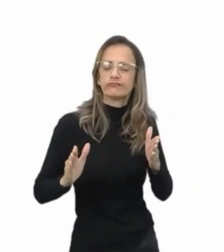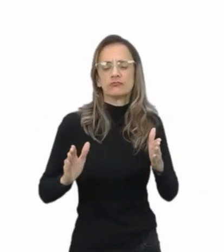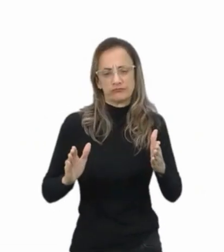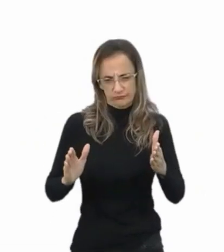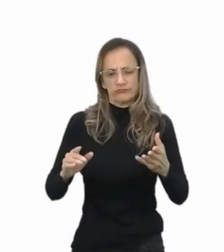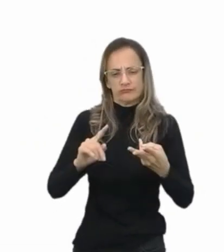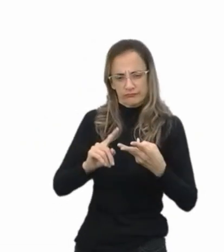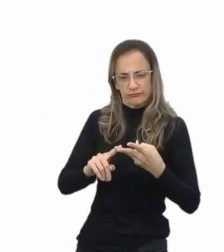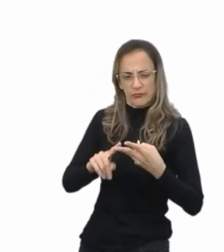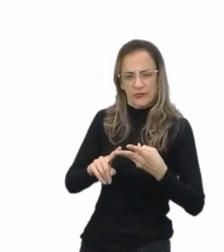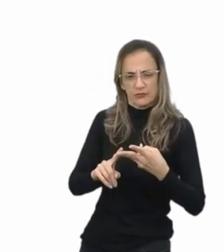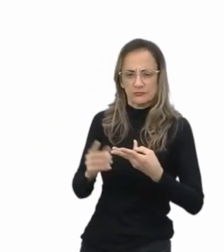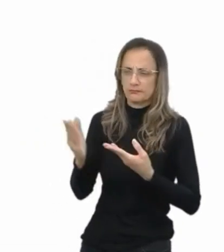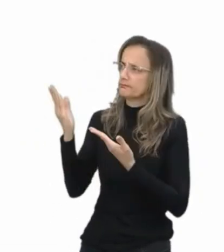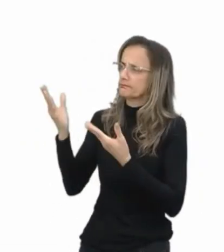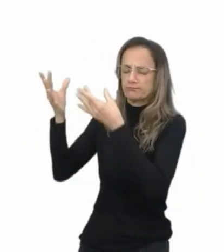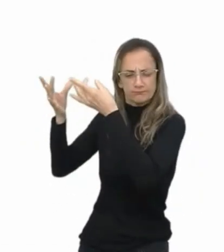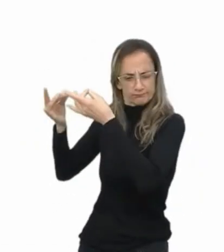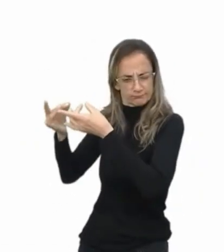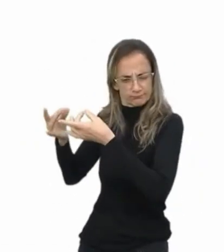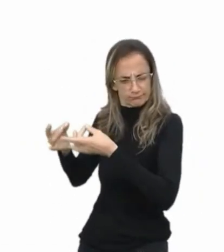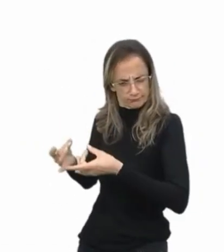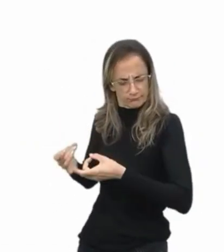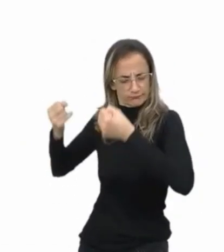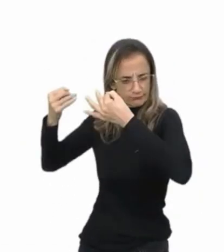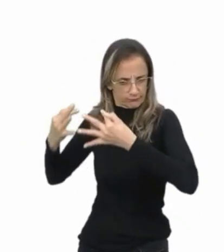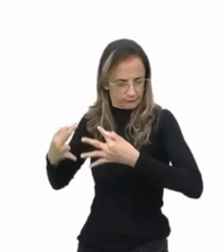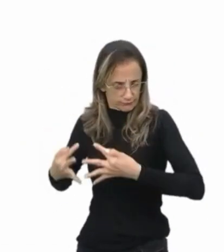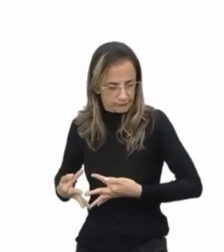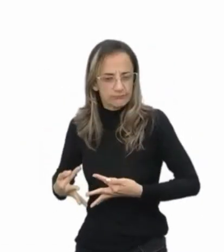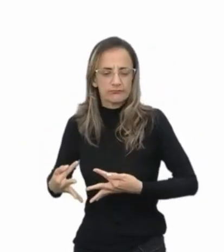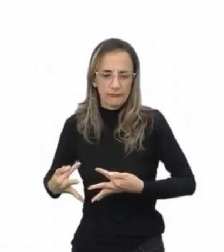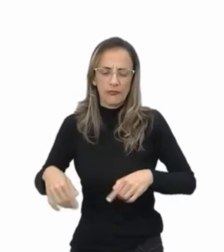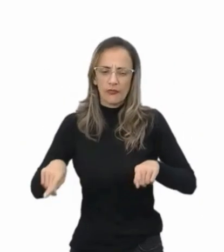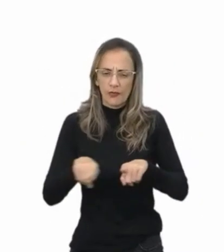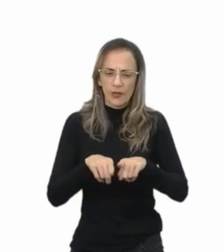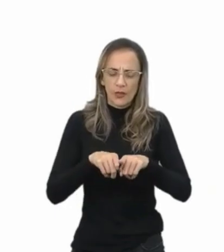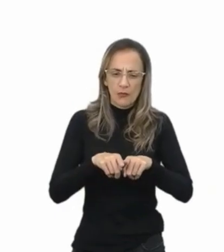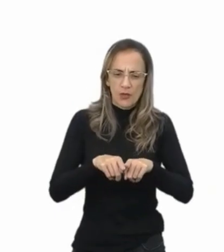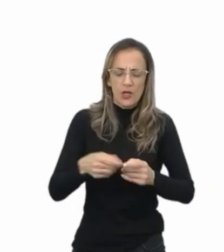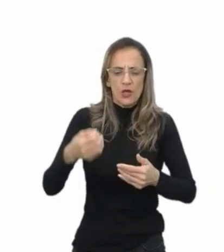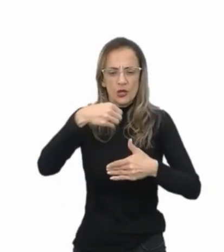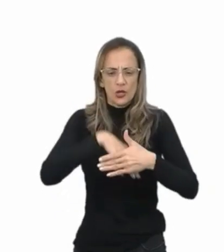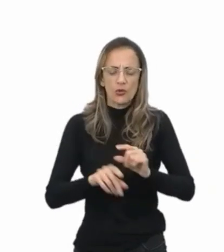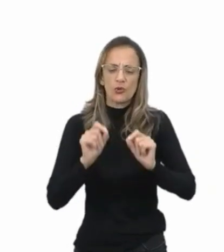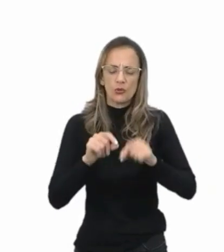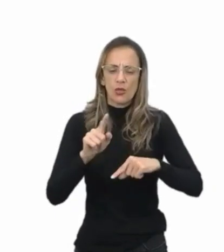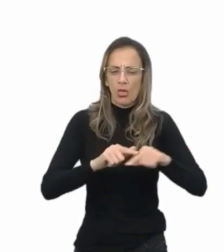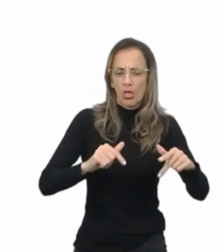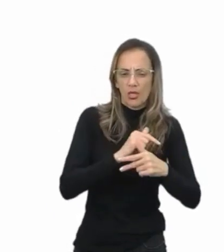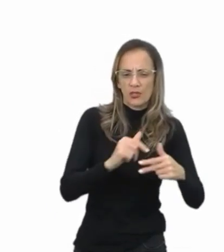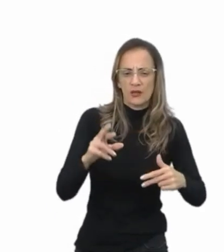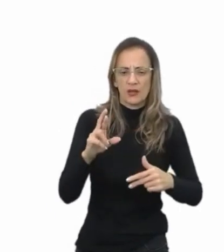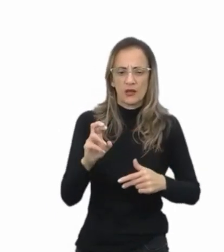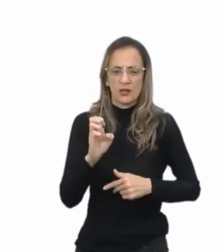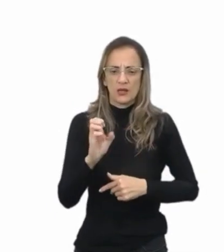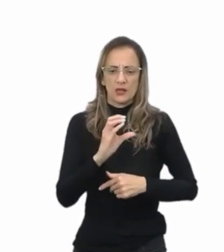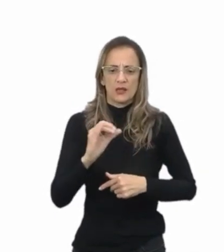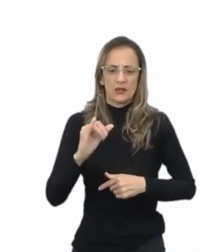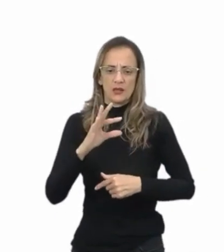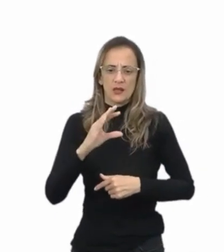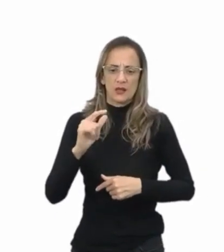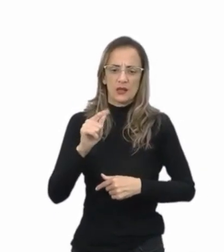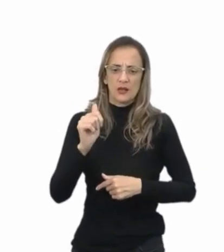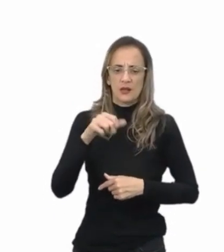shield, o servomotor, os próprios cabos que estão ali. Incluir materiais recicláveis. Como eu sempre digo, a gente trabalha muito com a cultura maker, e a cultura maker ela vai